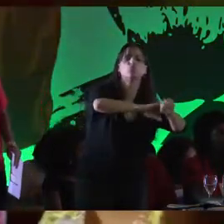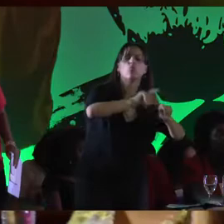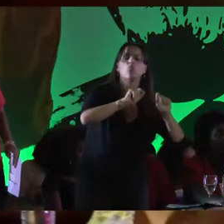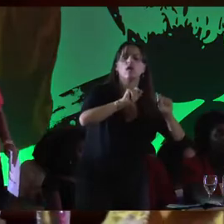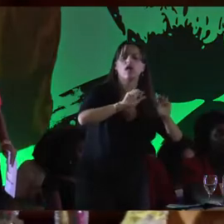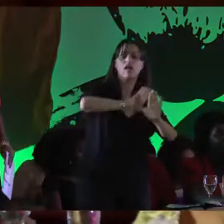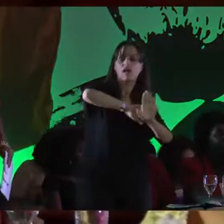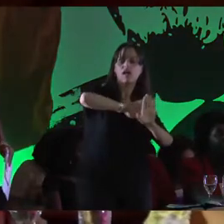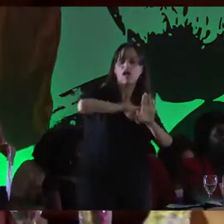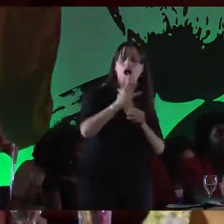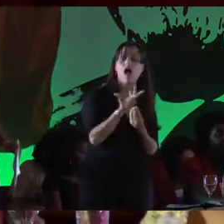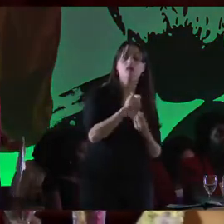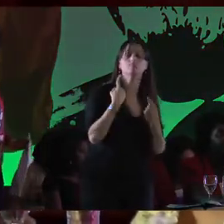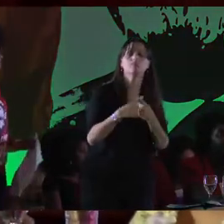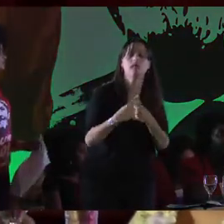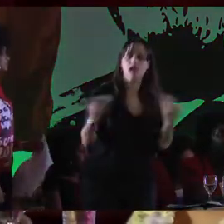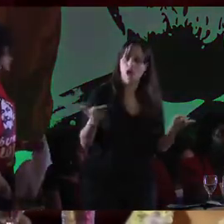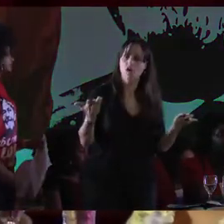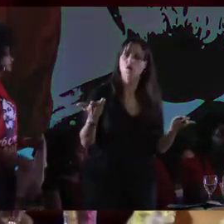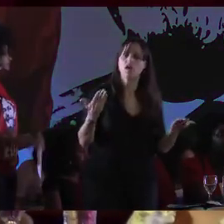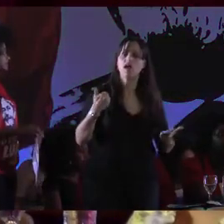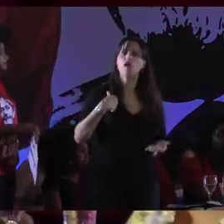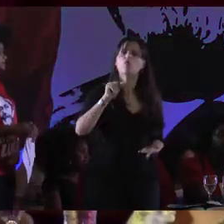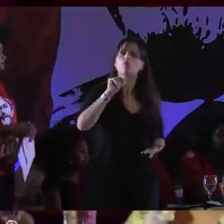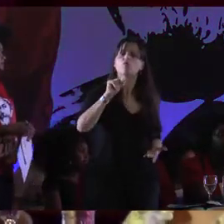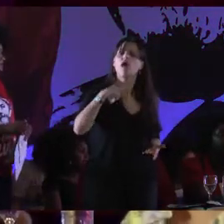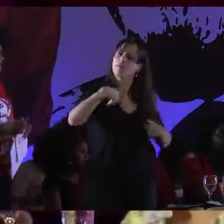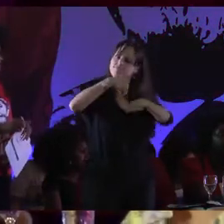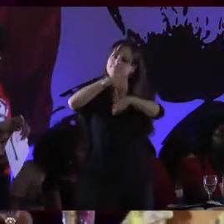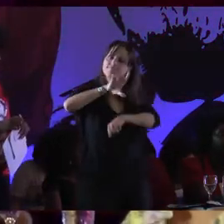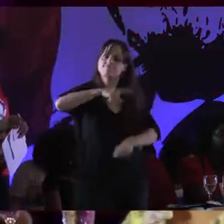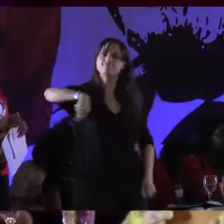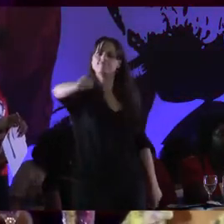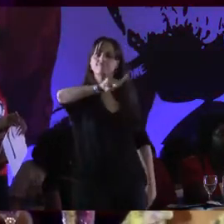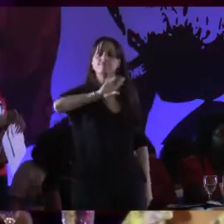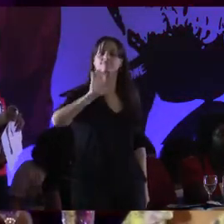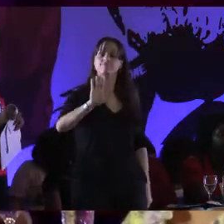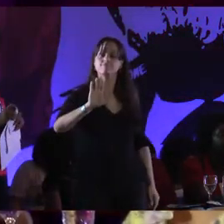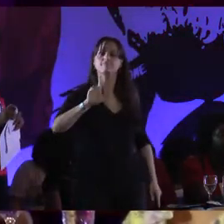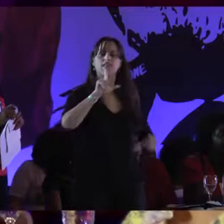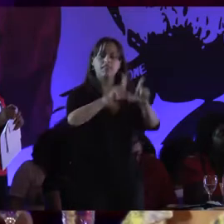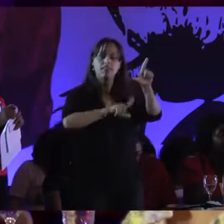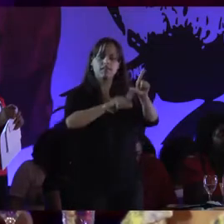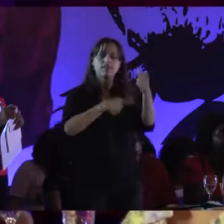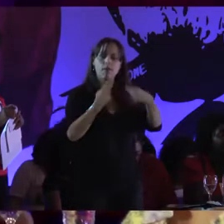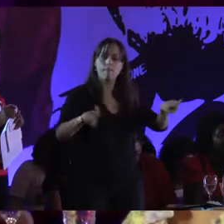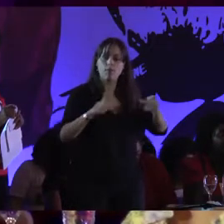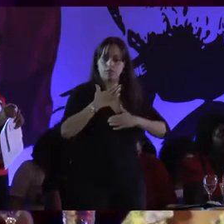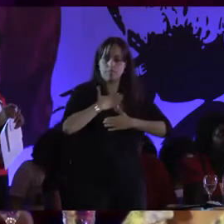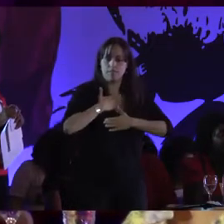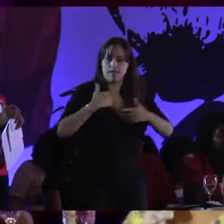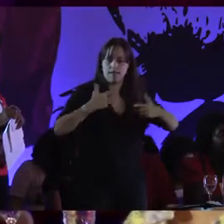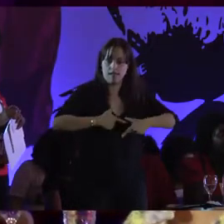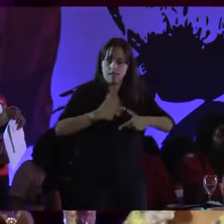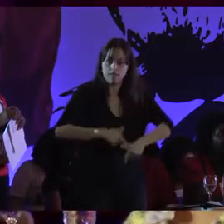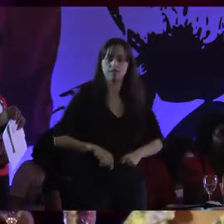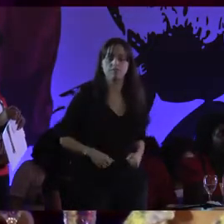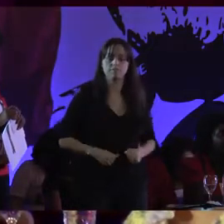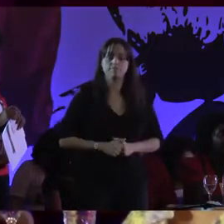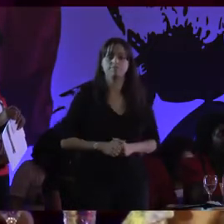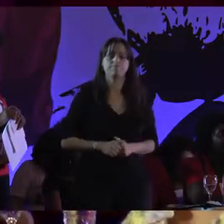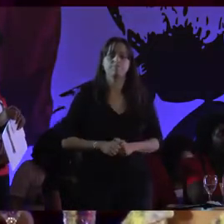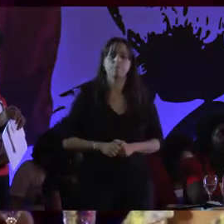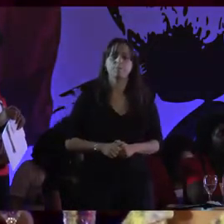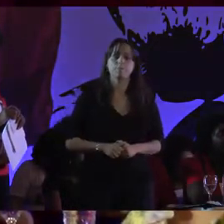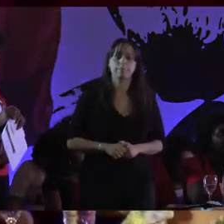propósito, certo? Hoje eu vou passar aqui, eu vou passar uma caminhada para vocês, eu vou recitar uma letra de uma música minha que dialoga um pouco